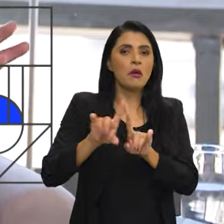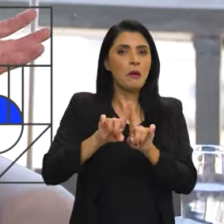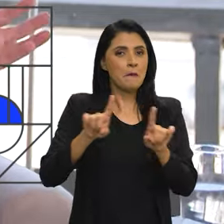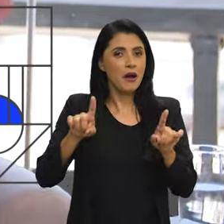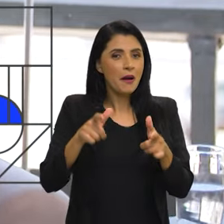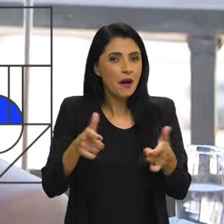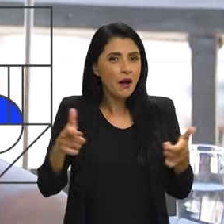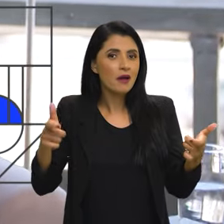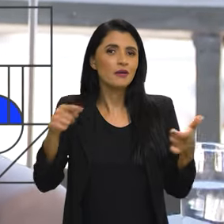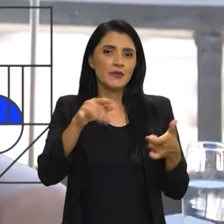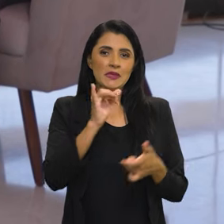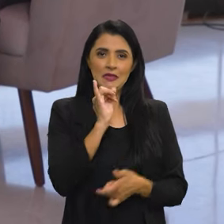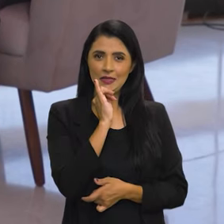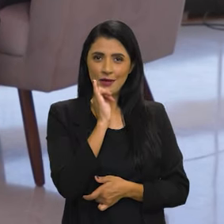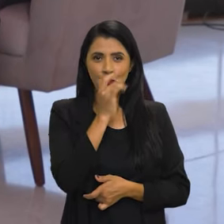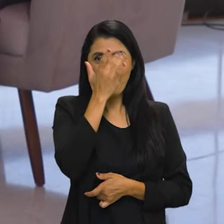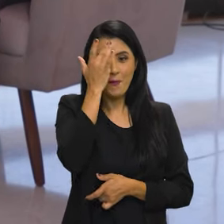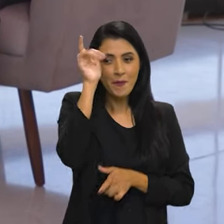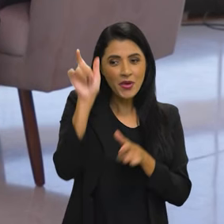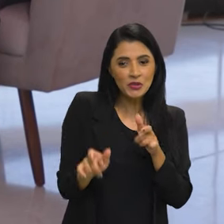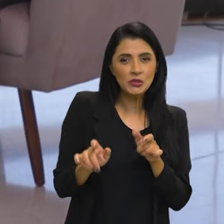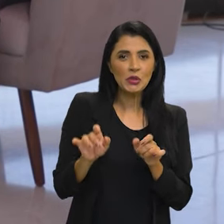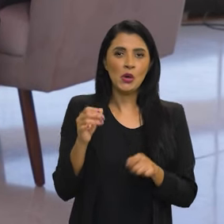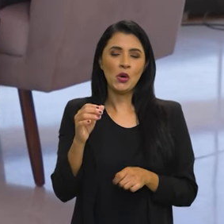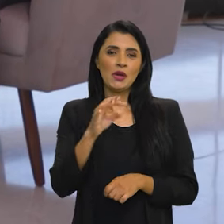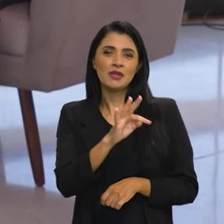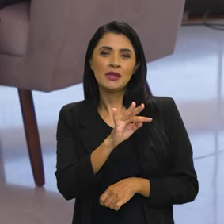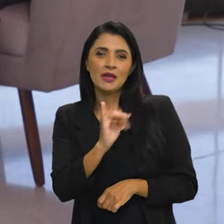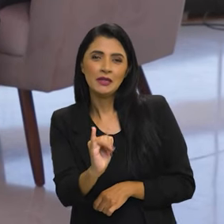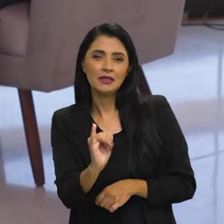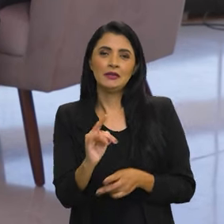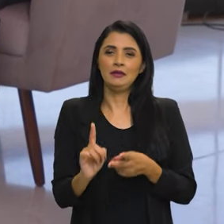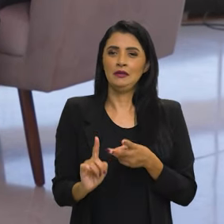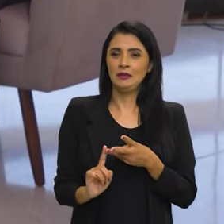mas uma parte grande, por exemplo, de gestão de pessoas, de TI,